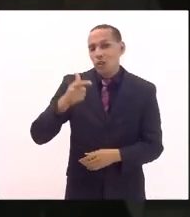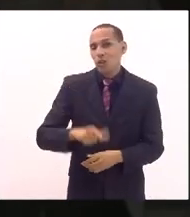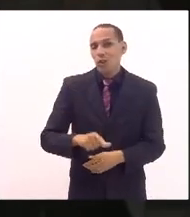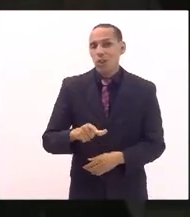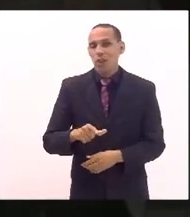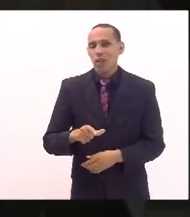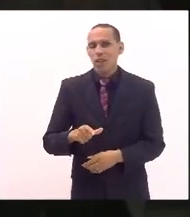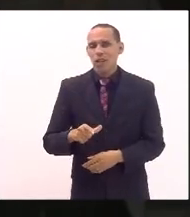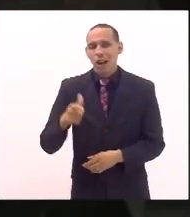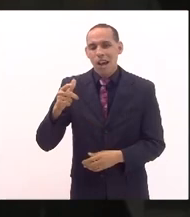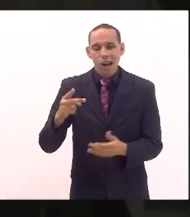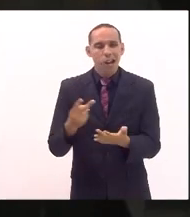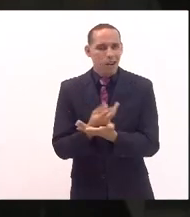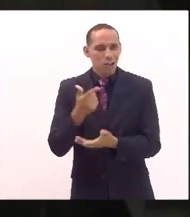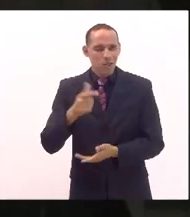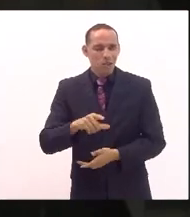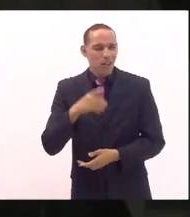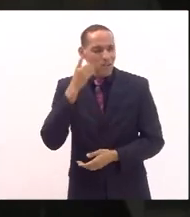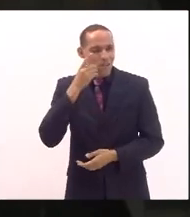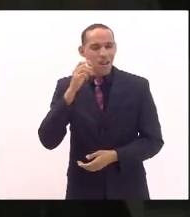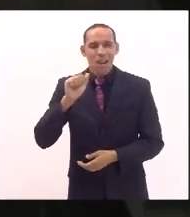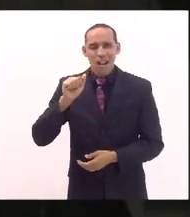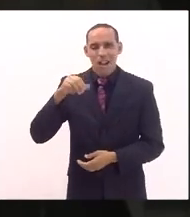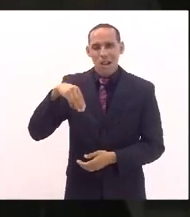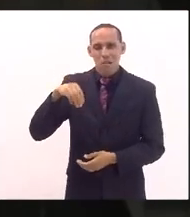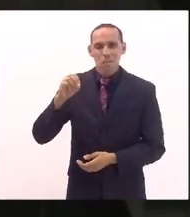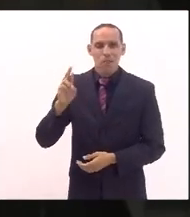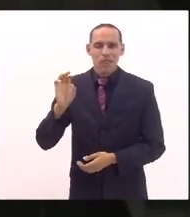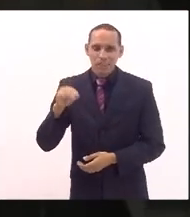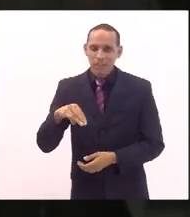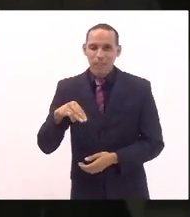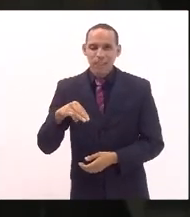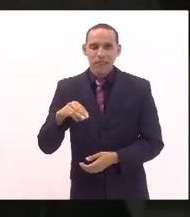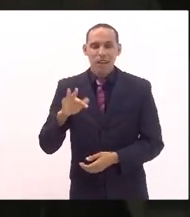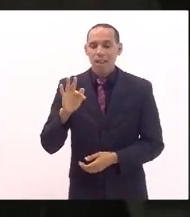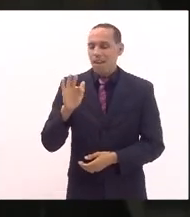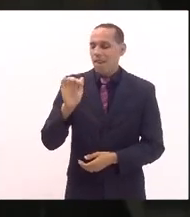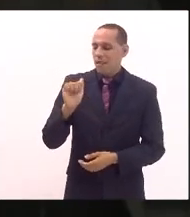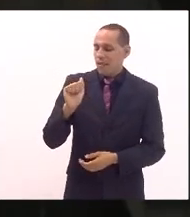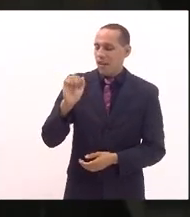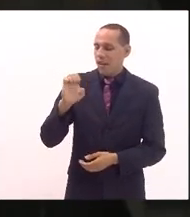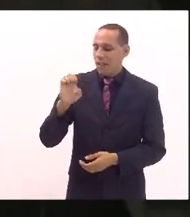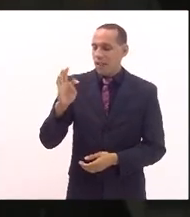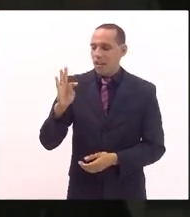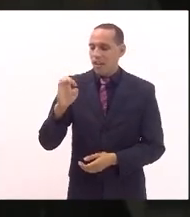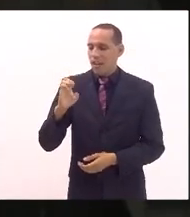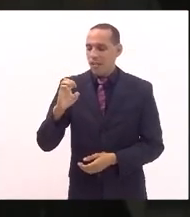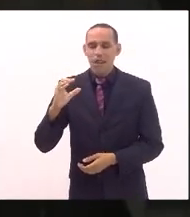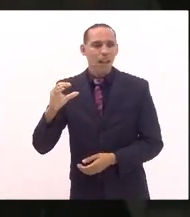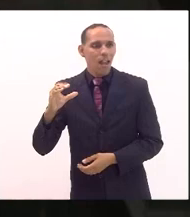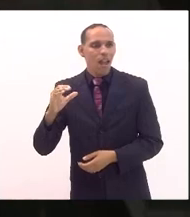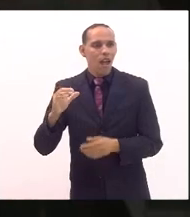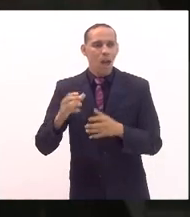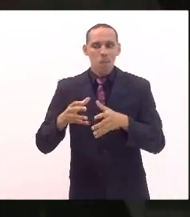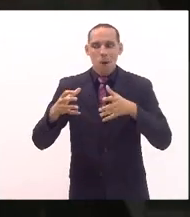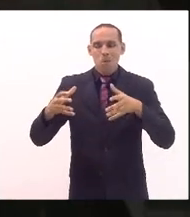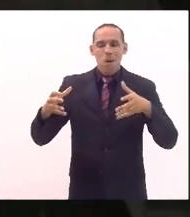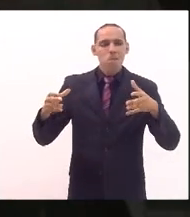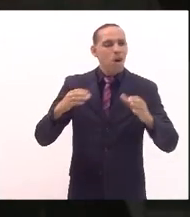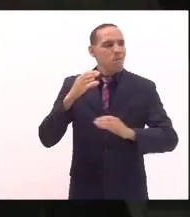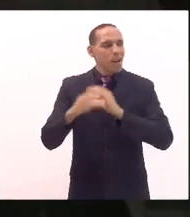ouvi recentemente Deputado Rodrigo Amorim um ciclo de expansão na FAETEC como sói acontecer há muito